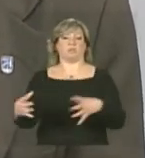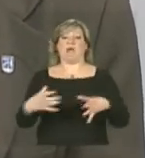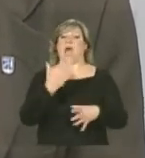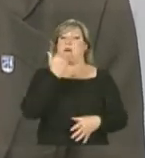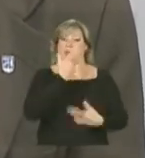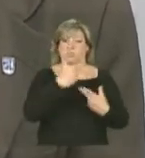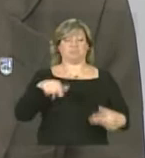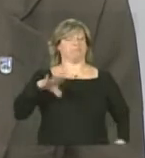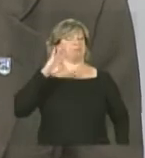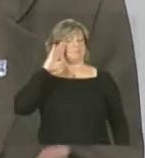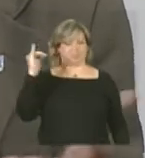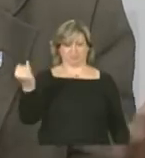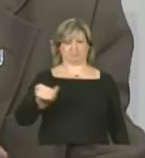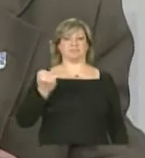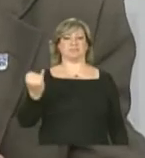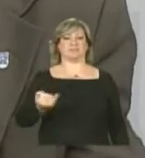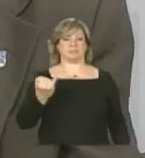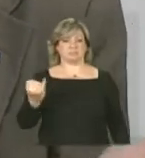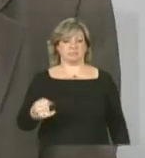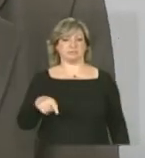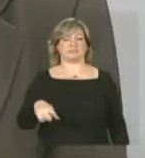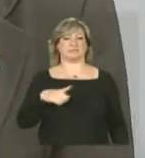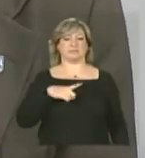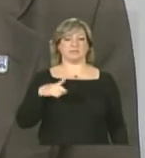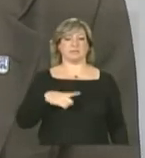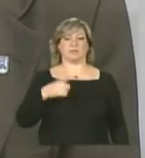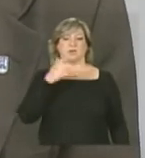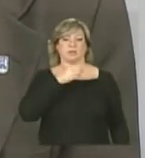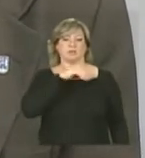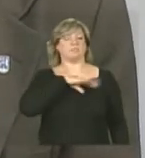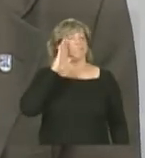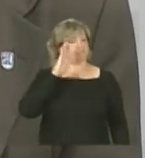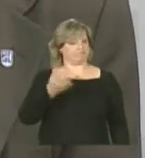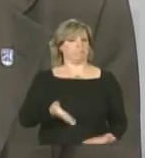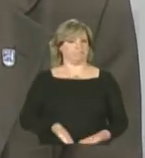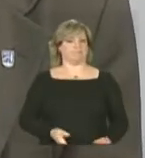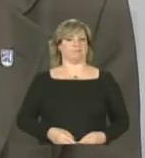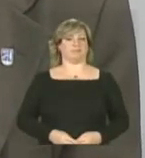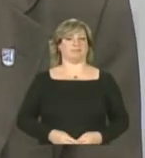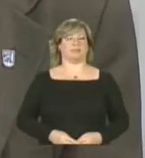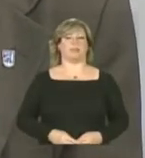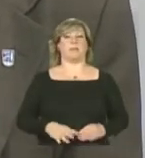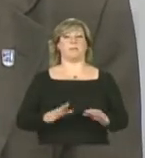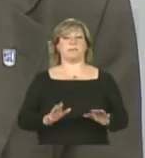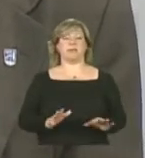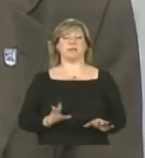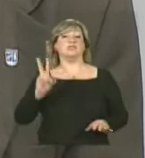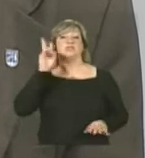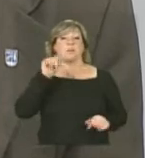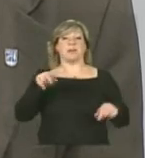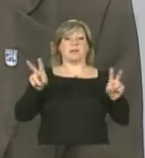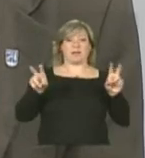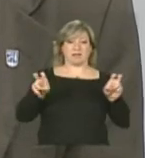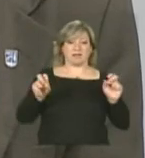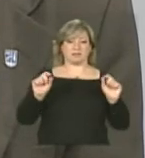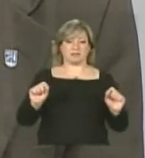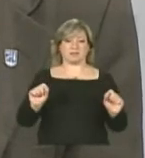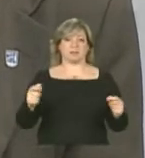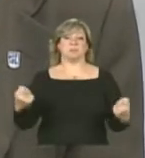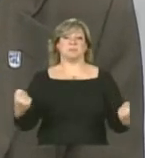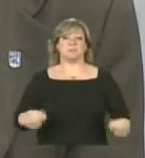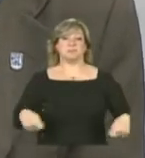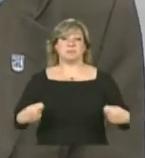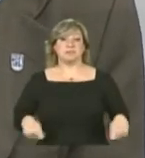alimentação, são aí traduzidas também pelo acesso à renda, são fundamentais. Mas a questão das